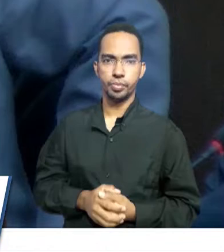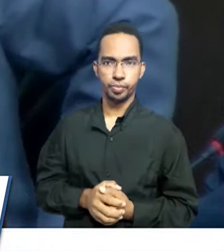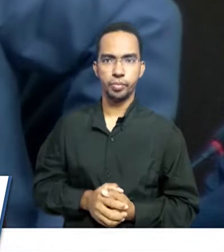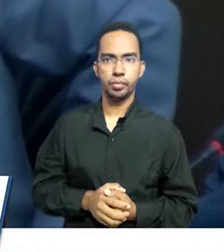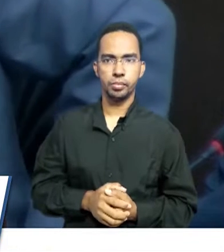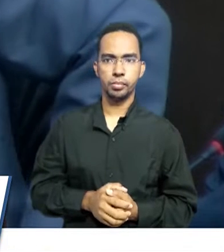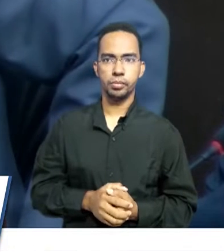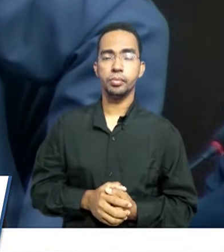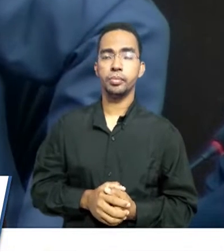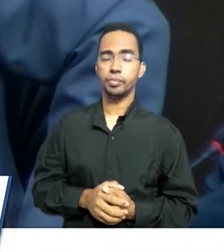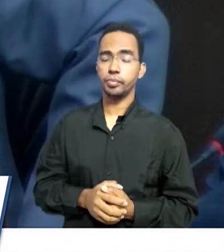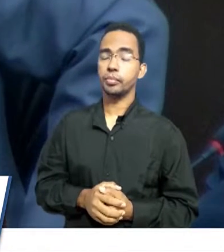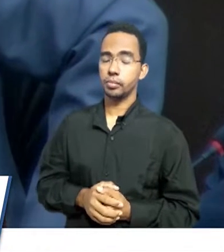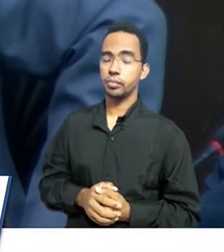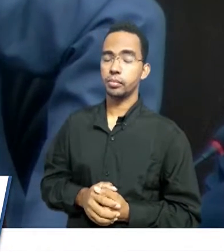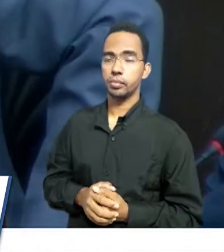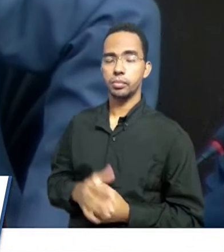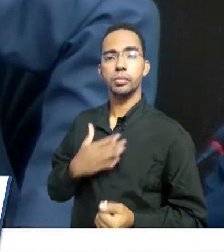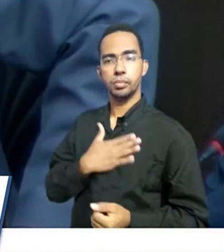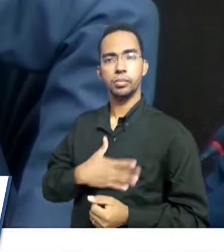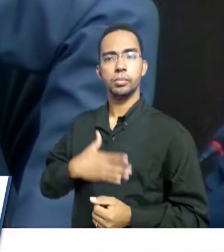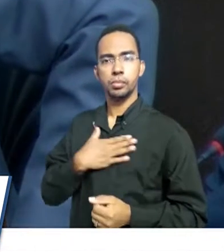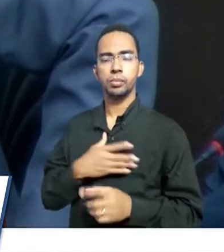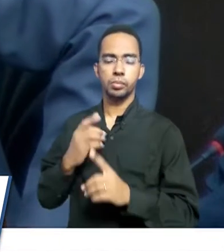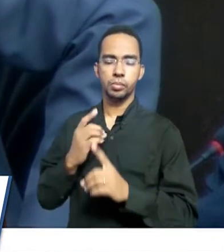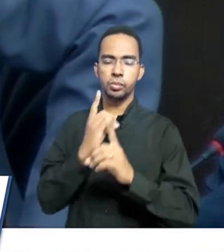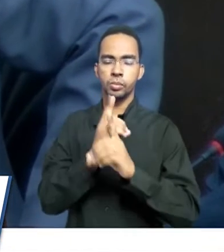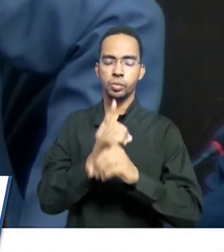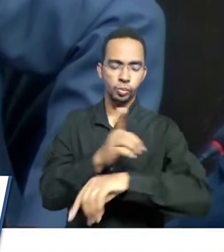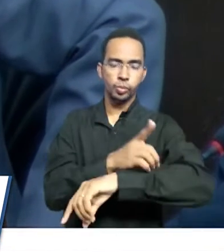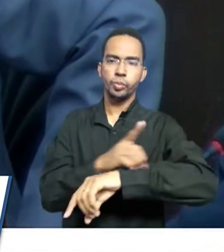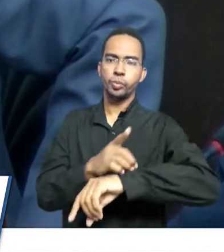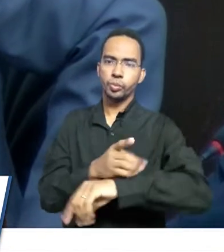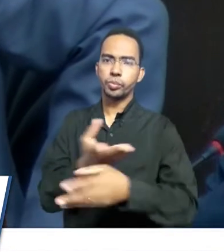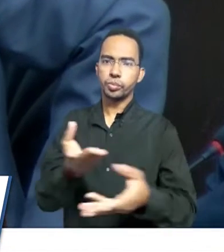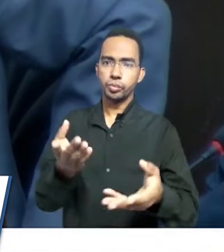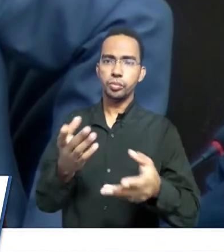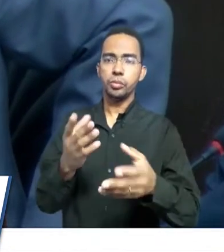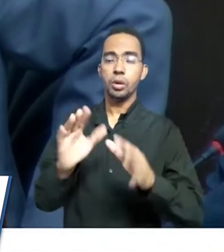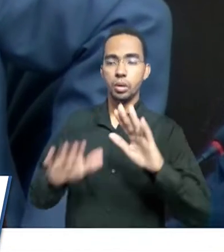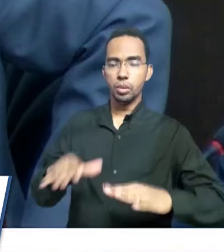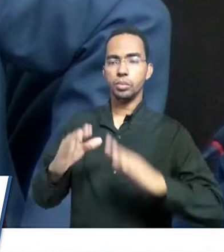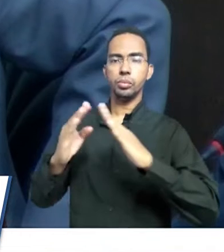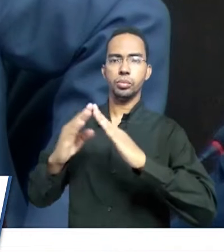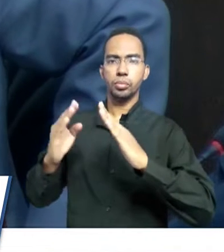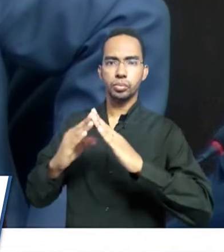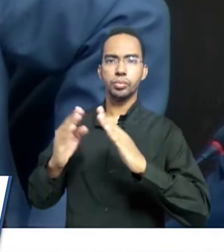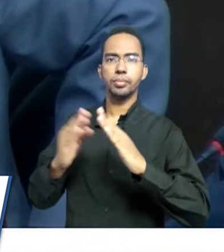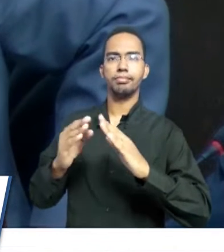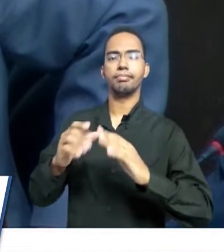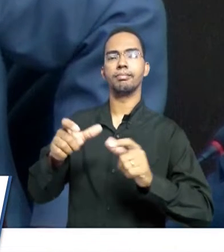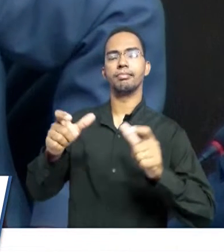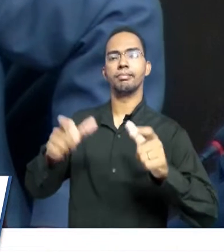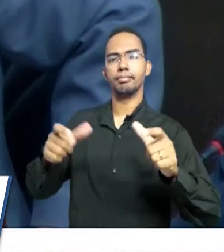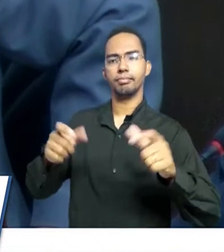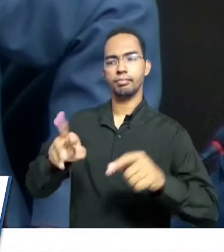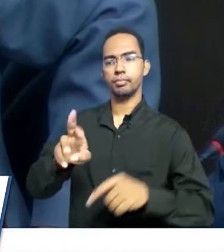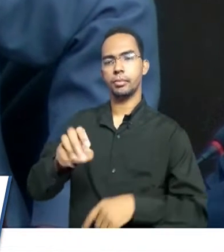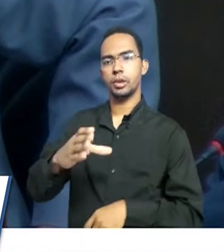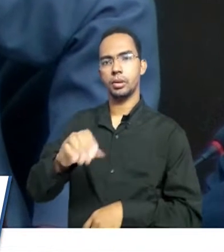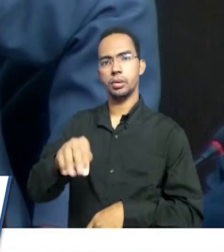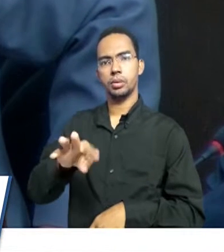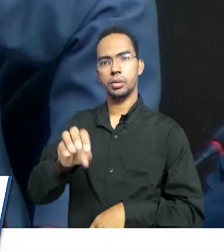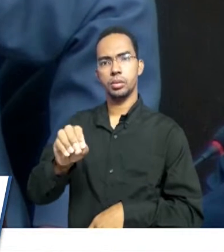satisfação e um atendimento digno do qual os moradores ali do Recanto dos Ipês, do Paiozinho,